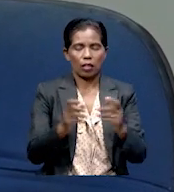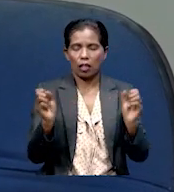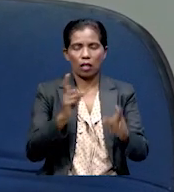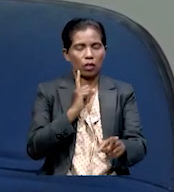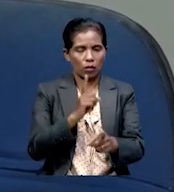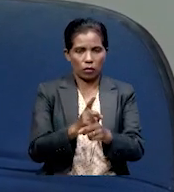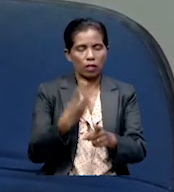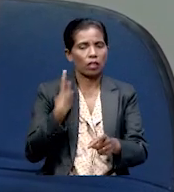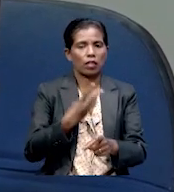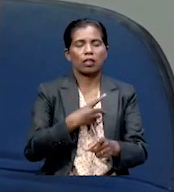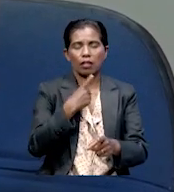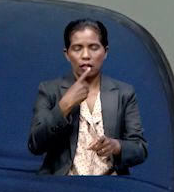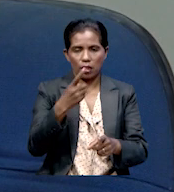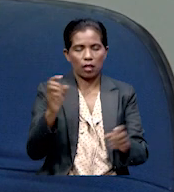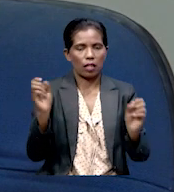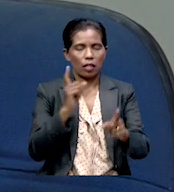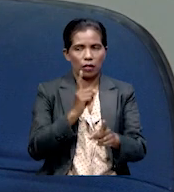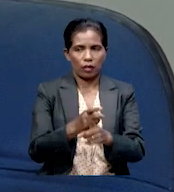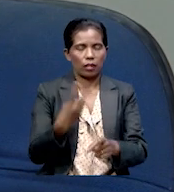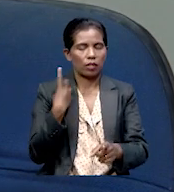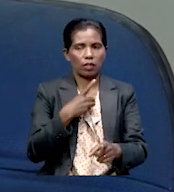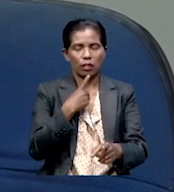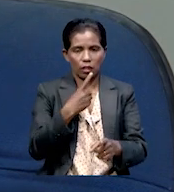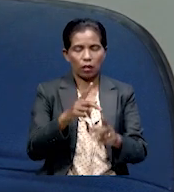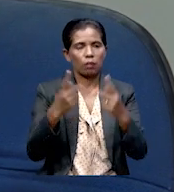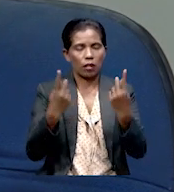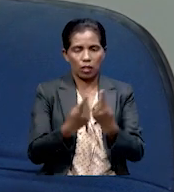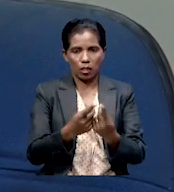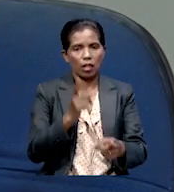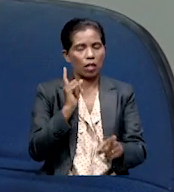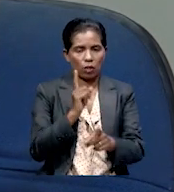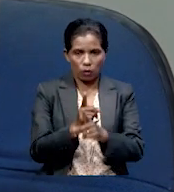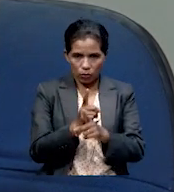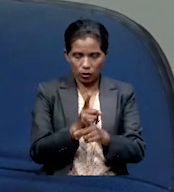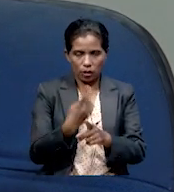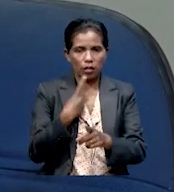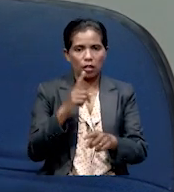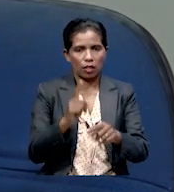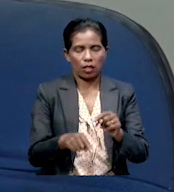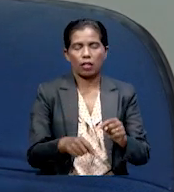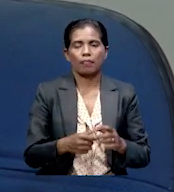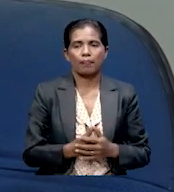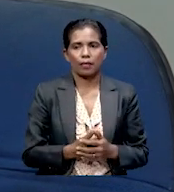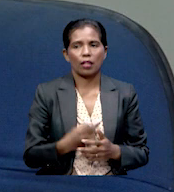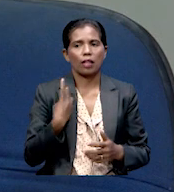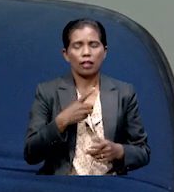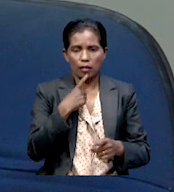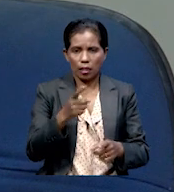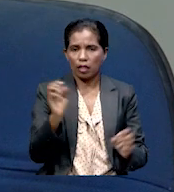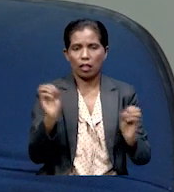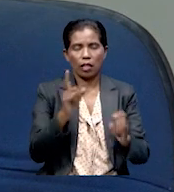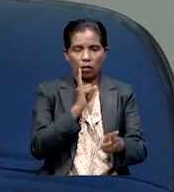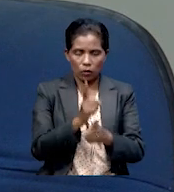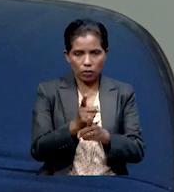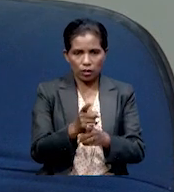dien la los ma ves kumpanya los ite la bel dien la los ne a problema ke ne jadi nebe ke la los nebe